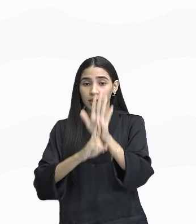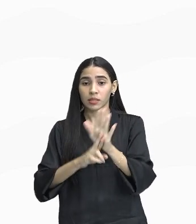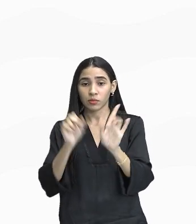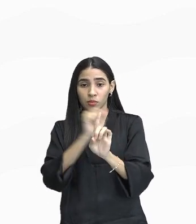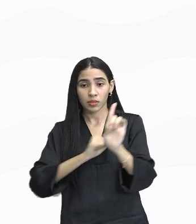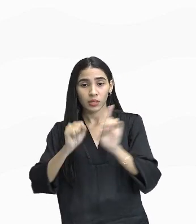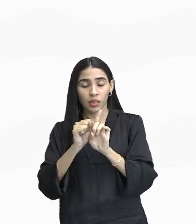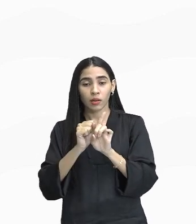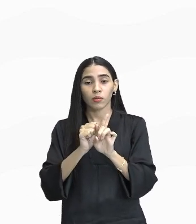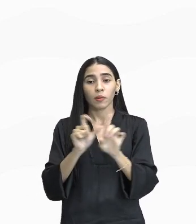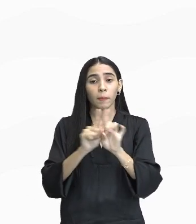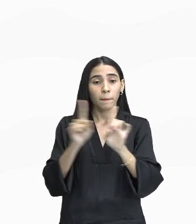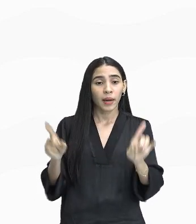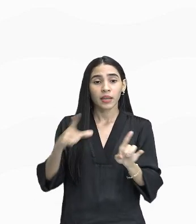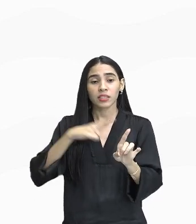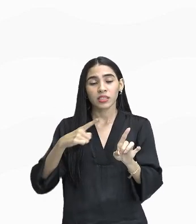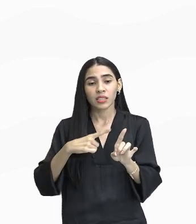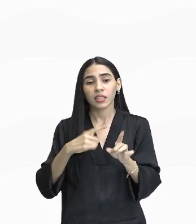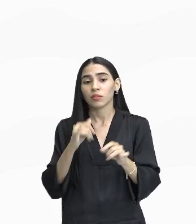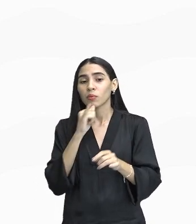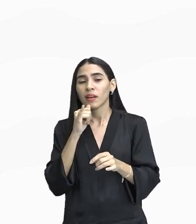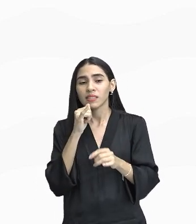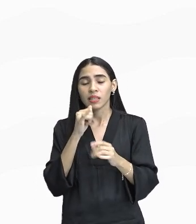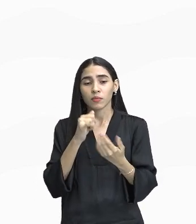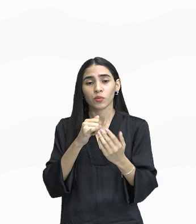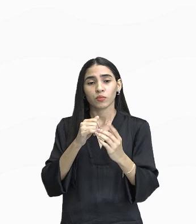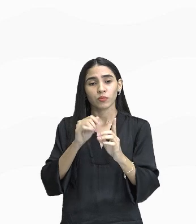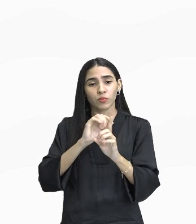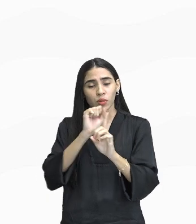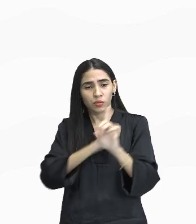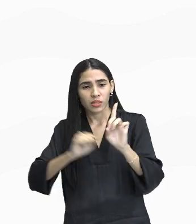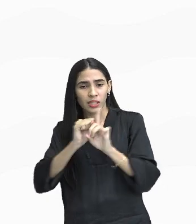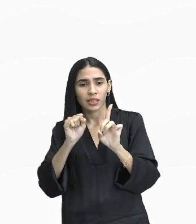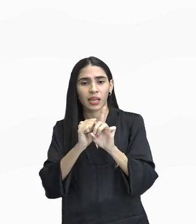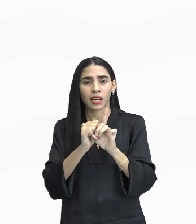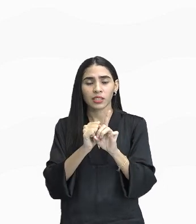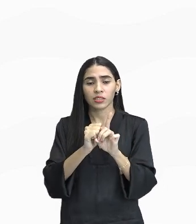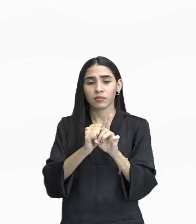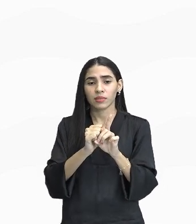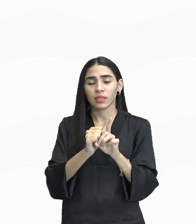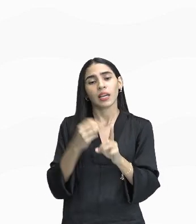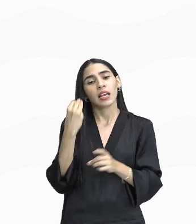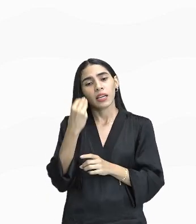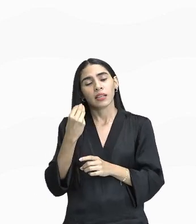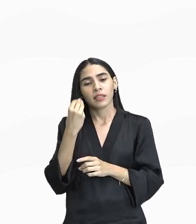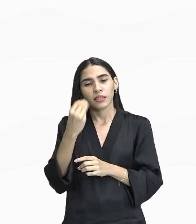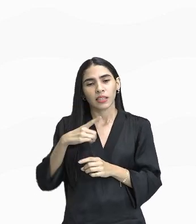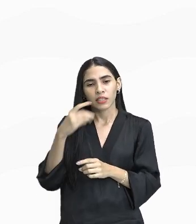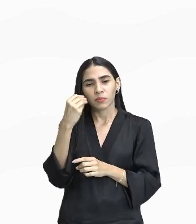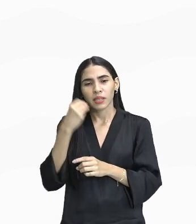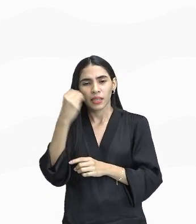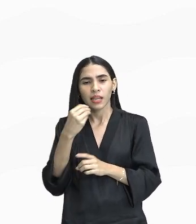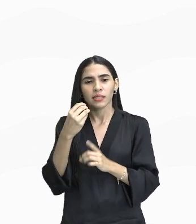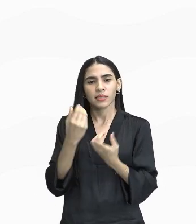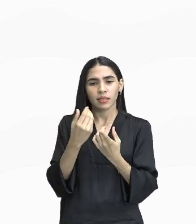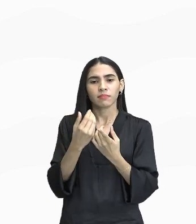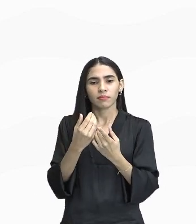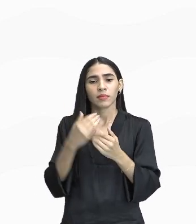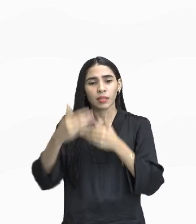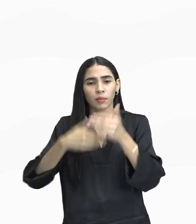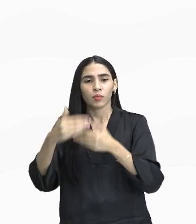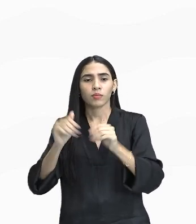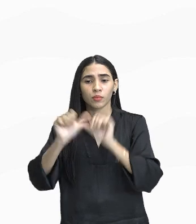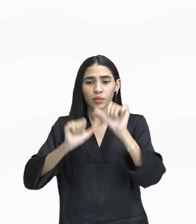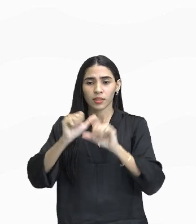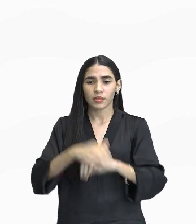representação, considerando o elemento duro, a parte resistente às mudanças e que dá coerência e sentido a uma